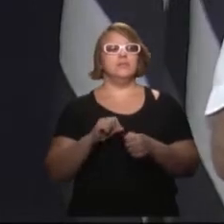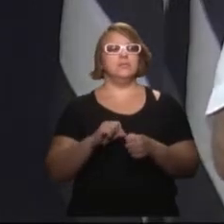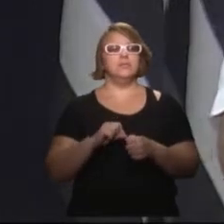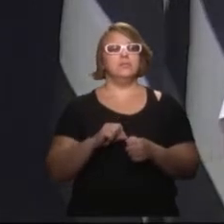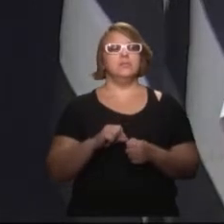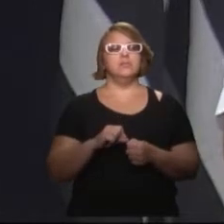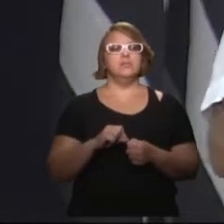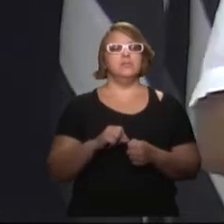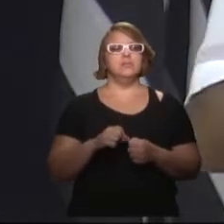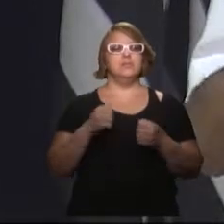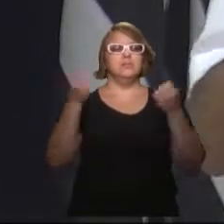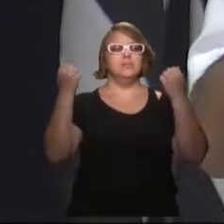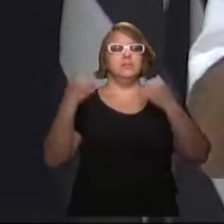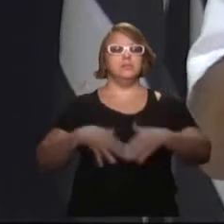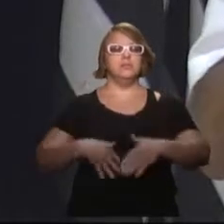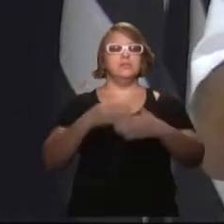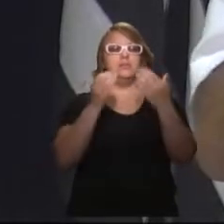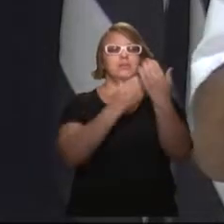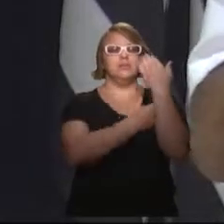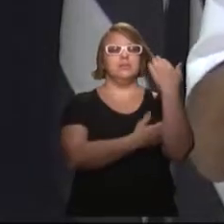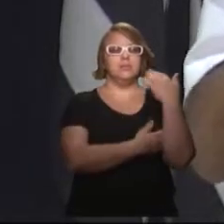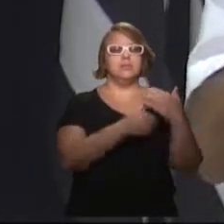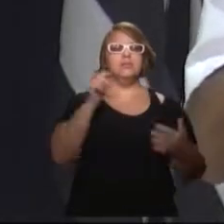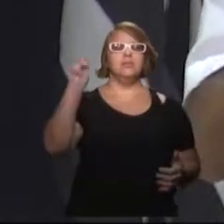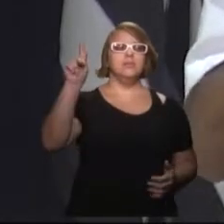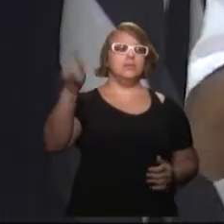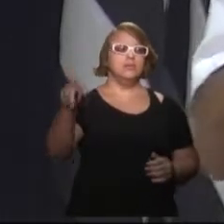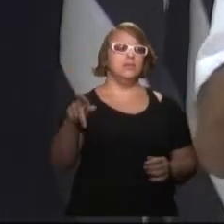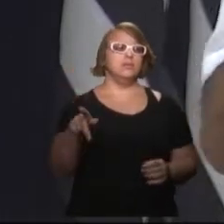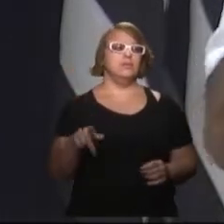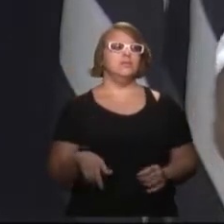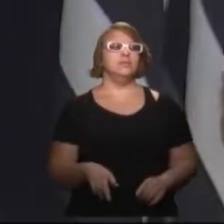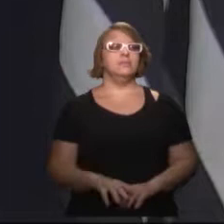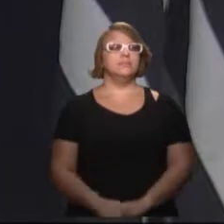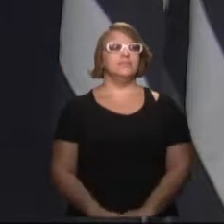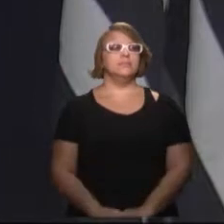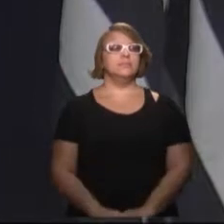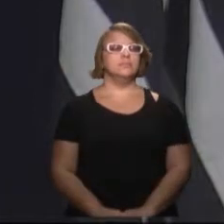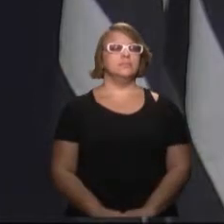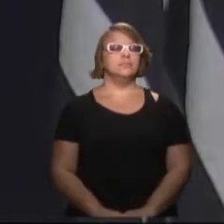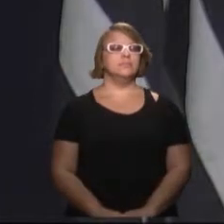Família, cada um real gasto com o Bolsa Família adiciona